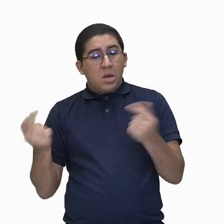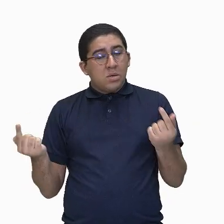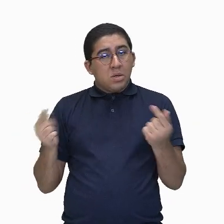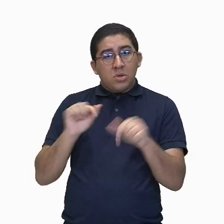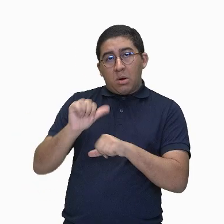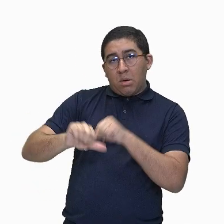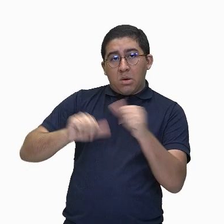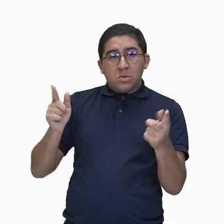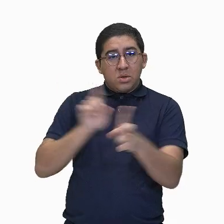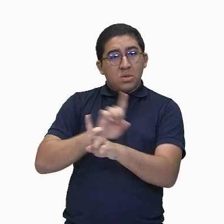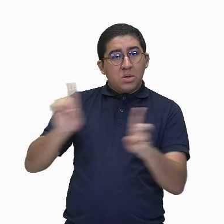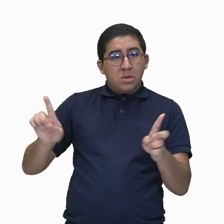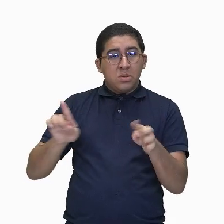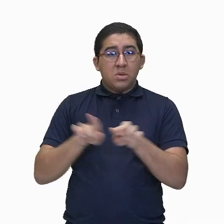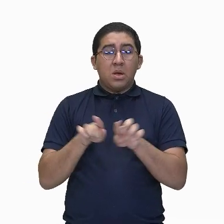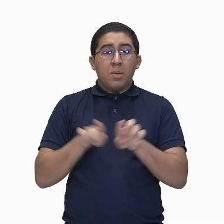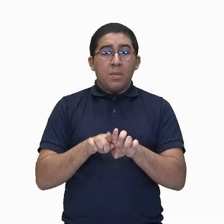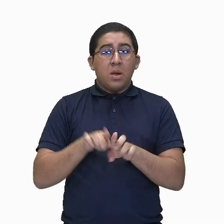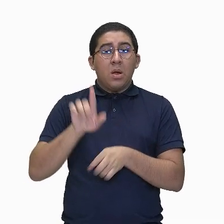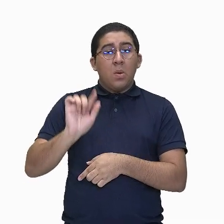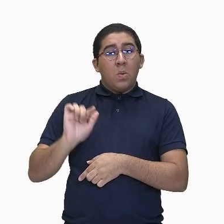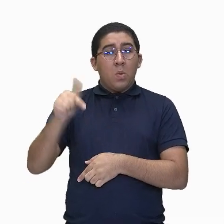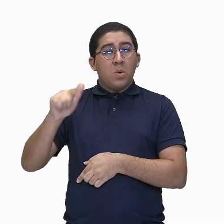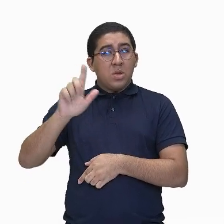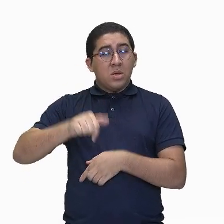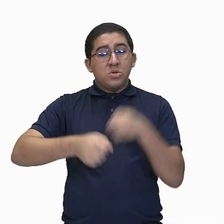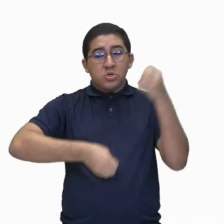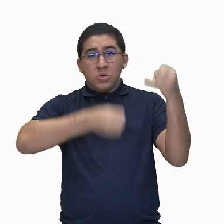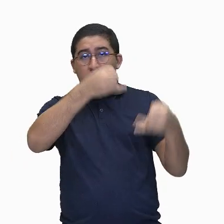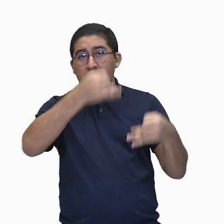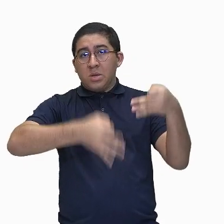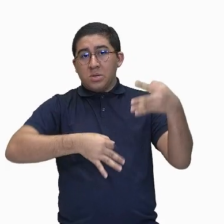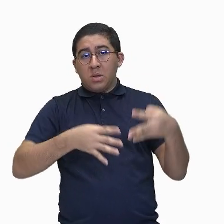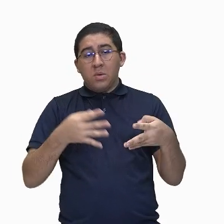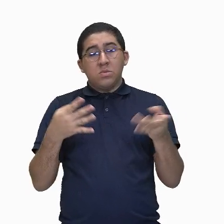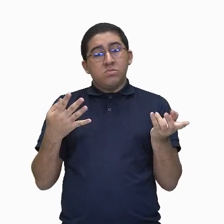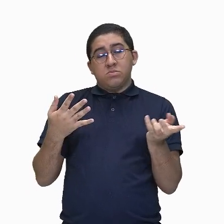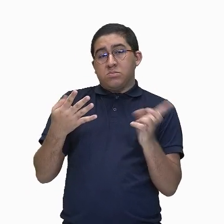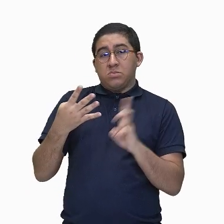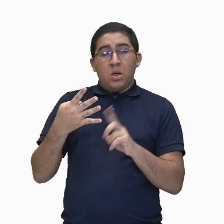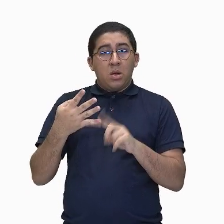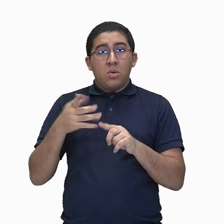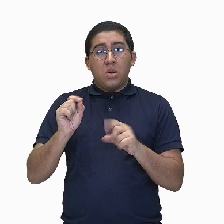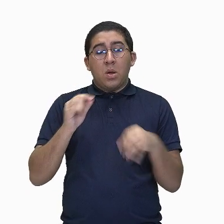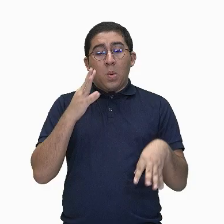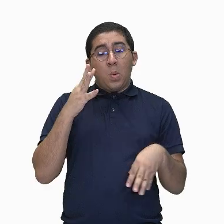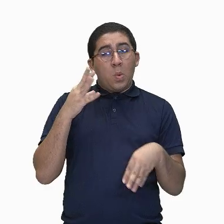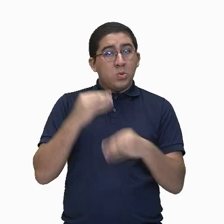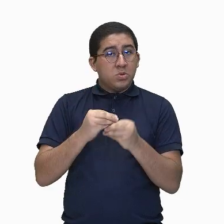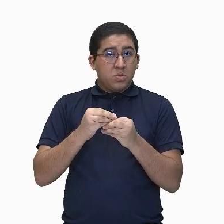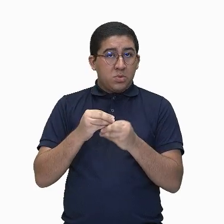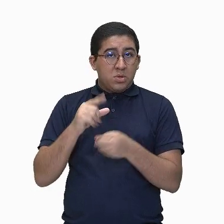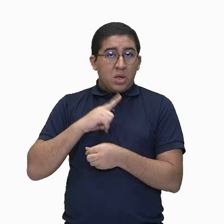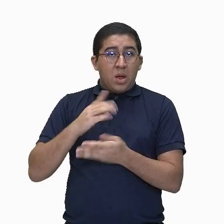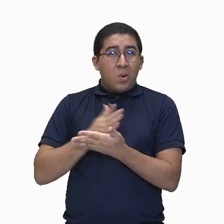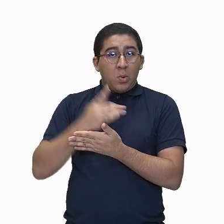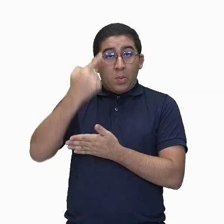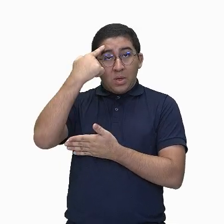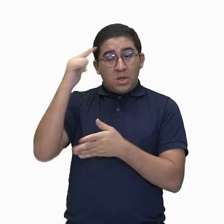As explicativas, que vai estar explicando algo. E as conclusivas, que vai fazer o fechamento de uma